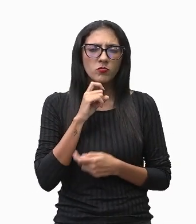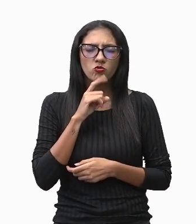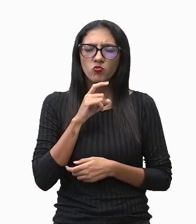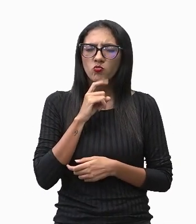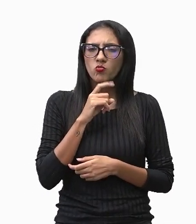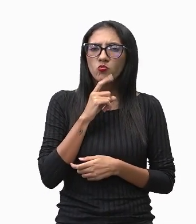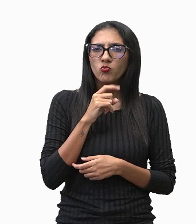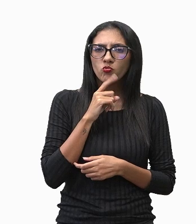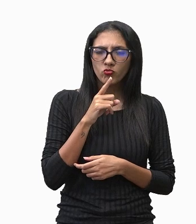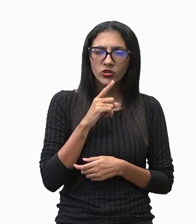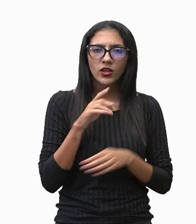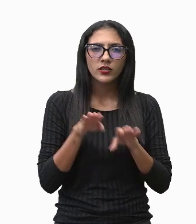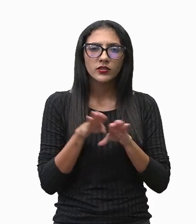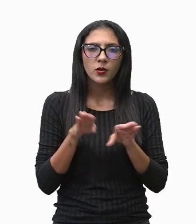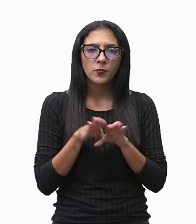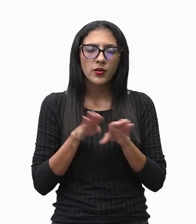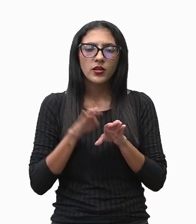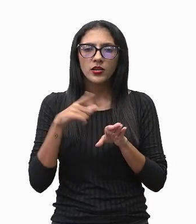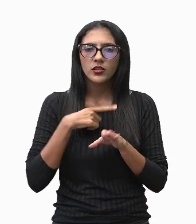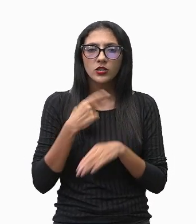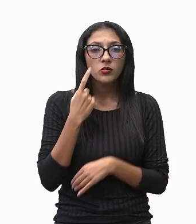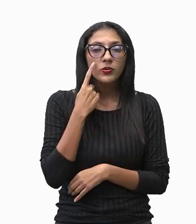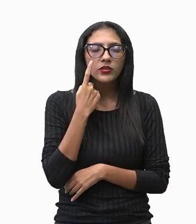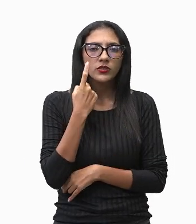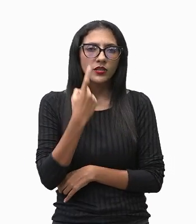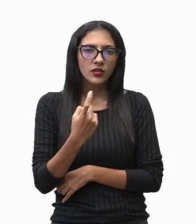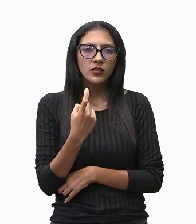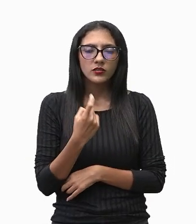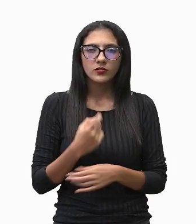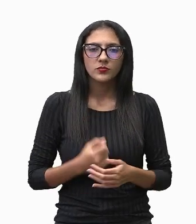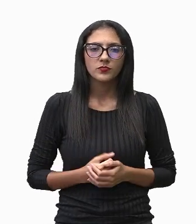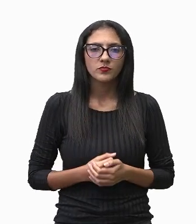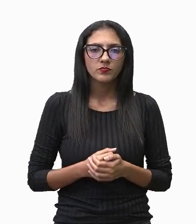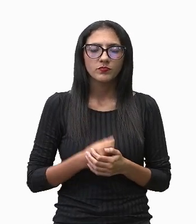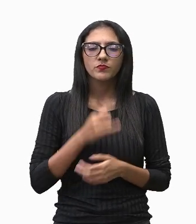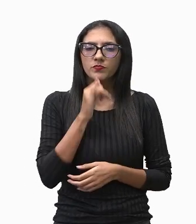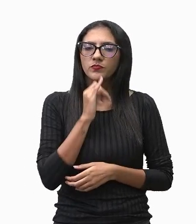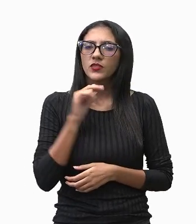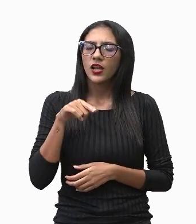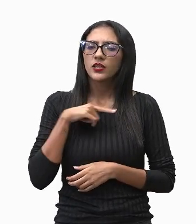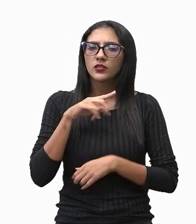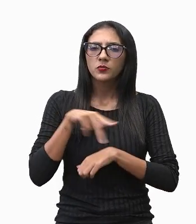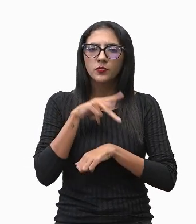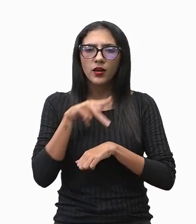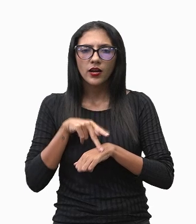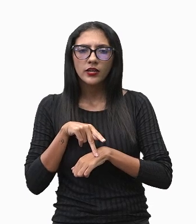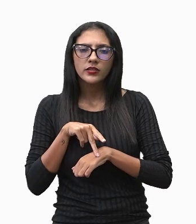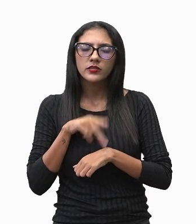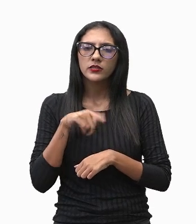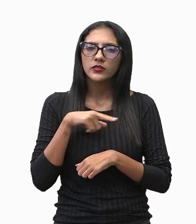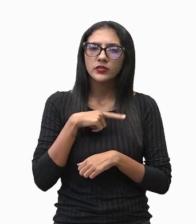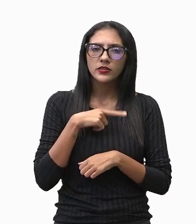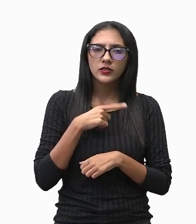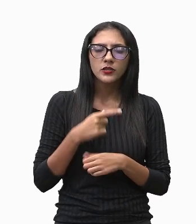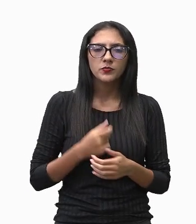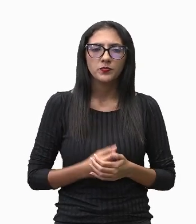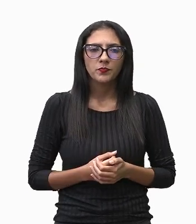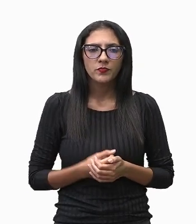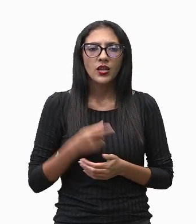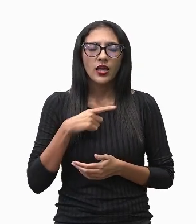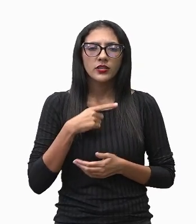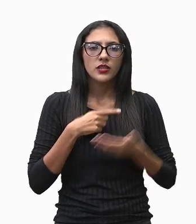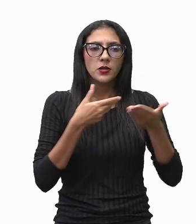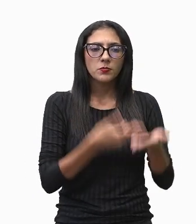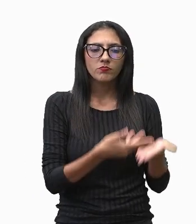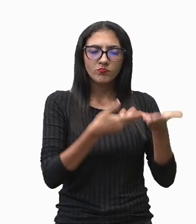o planeta, porque eram aqueles países que eram considerados, digamos assim, aqueles que